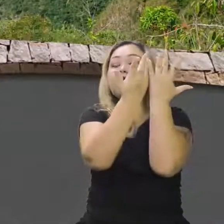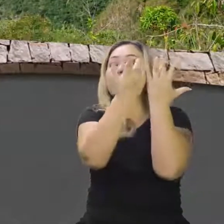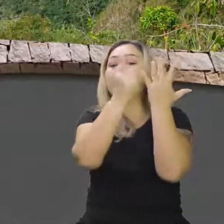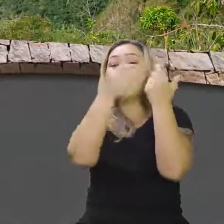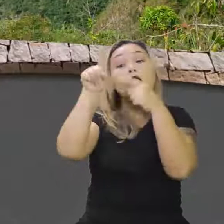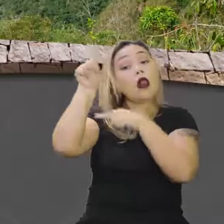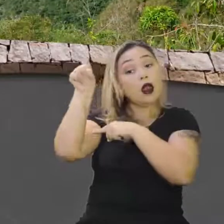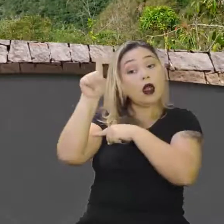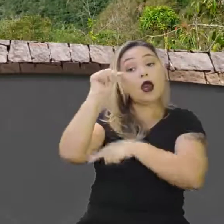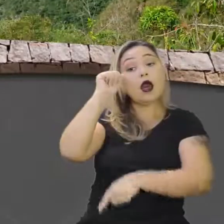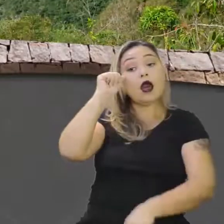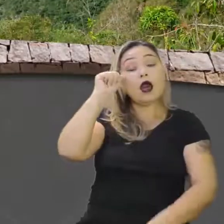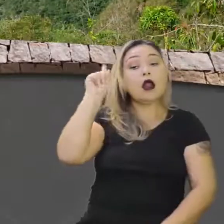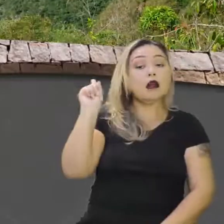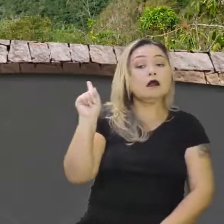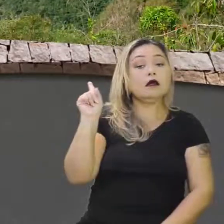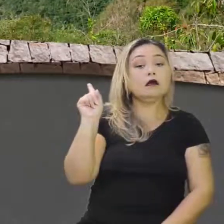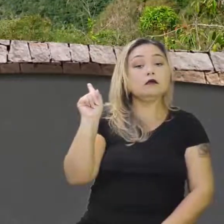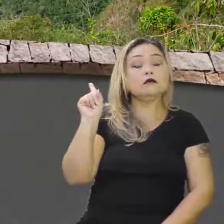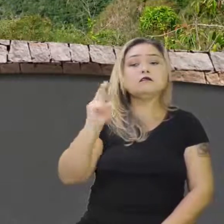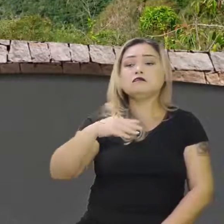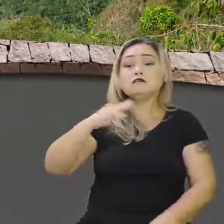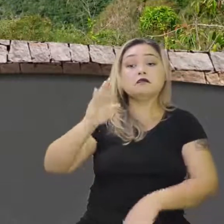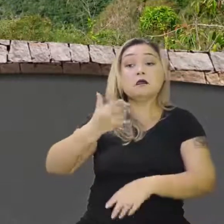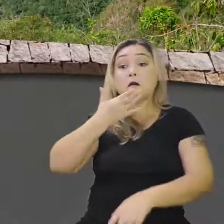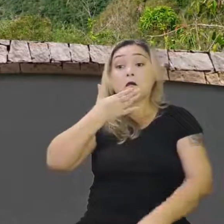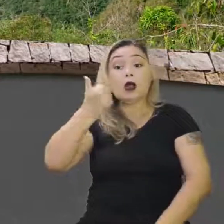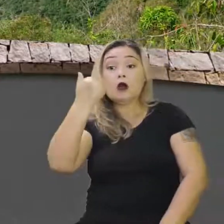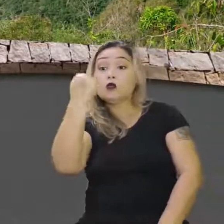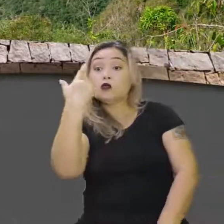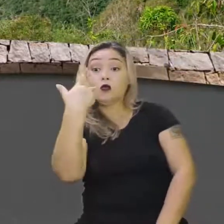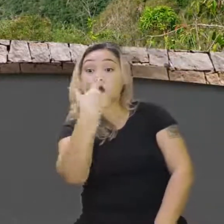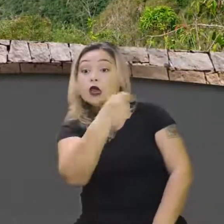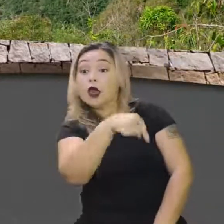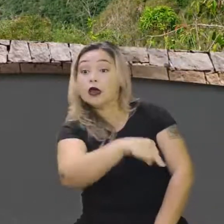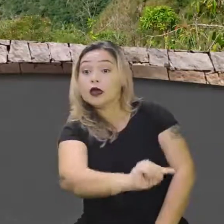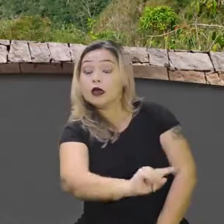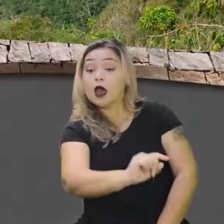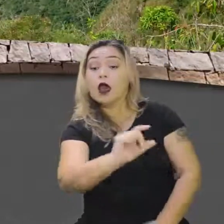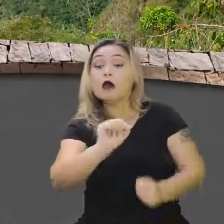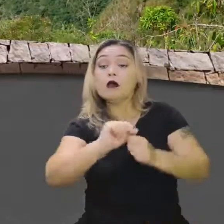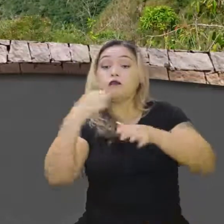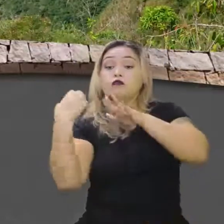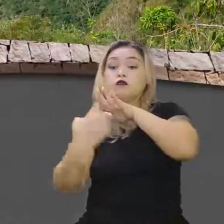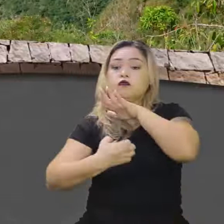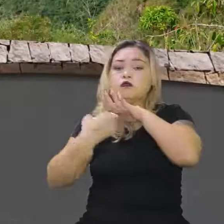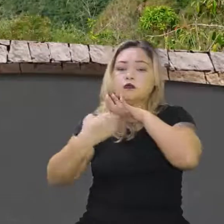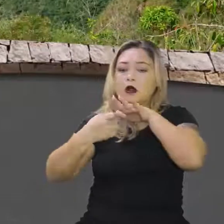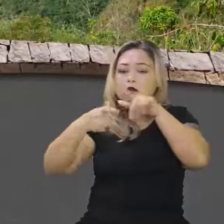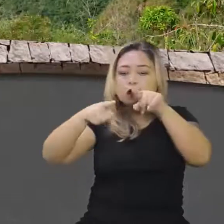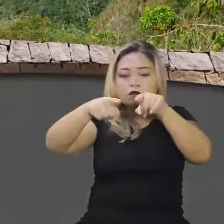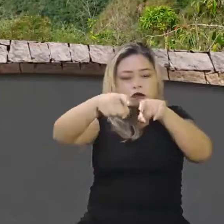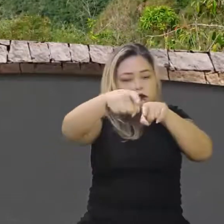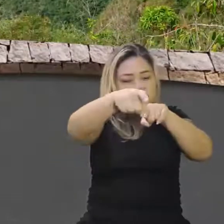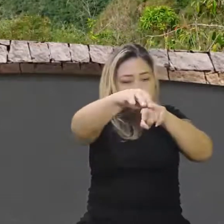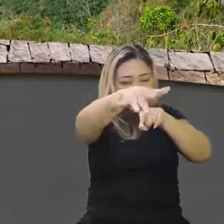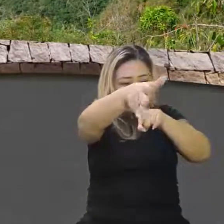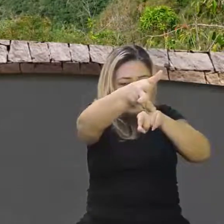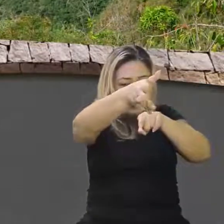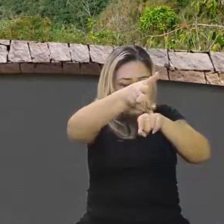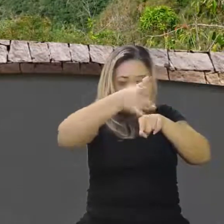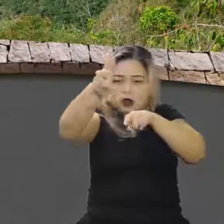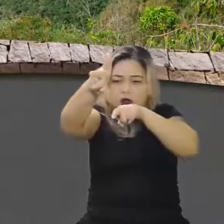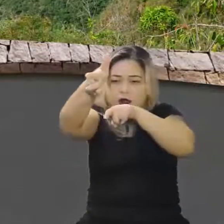a produção se tornou muito melhor, porque foi uma produção industrial. Eles enfileiraram, assim, um